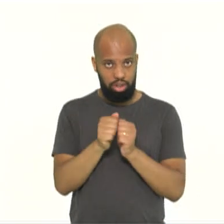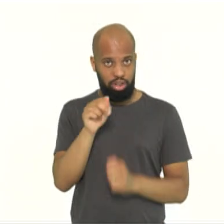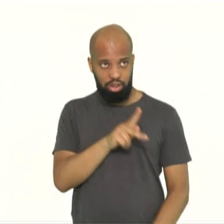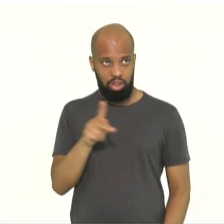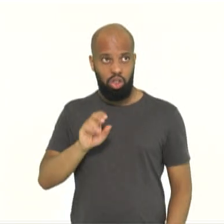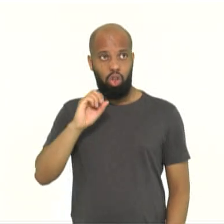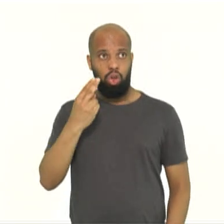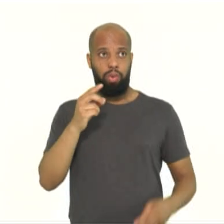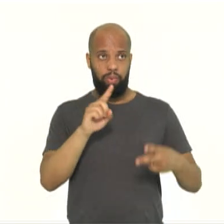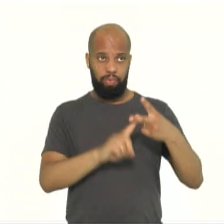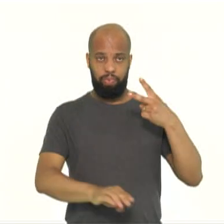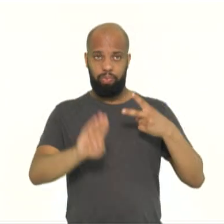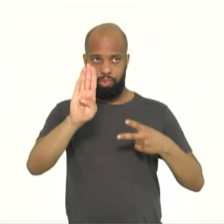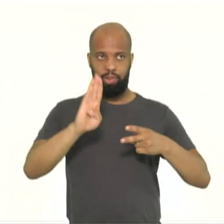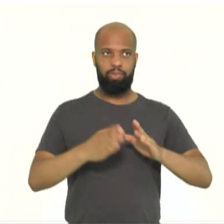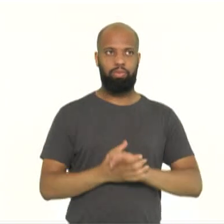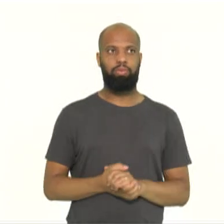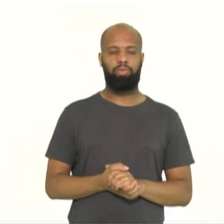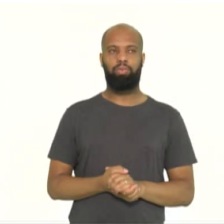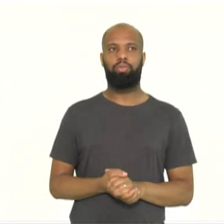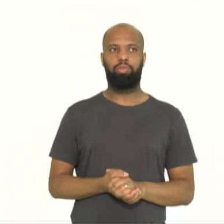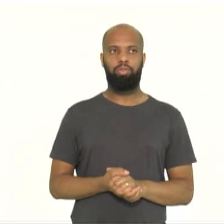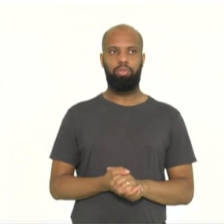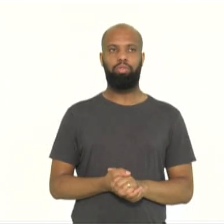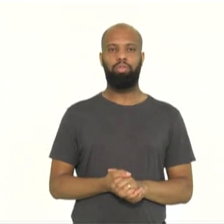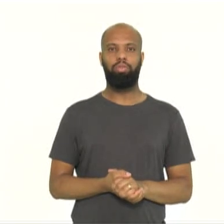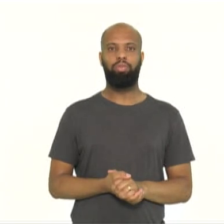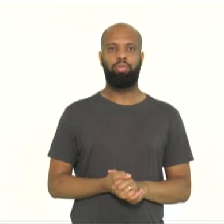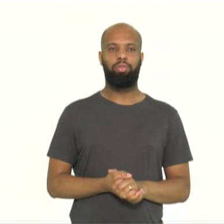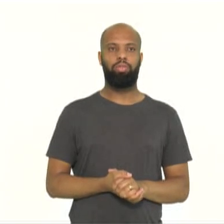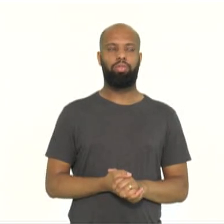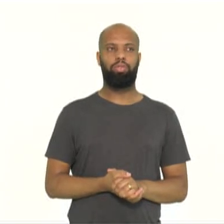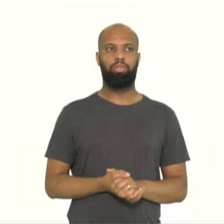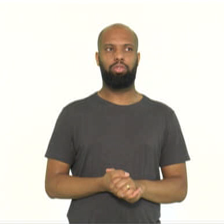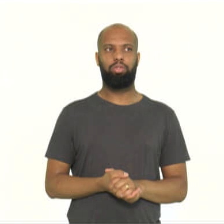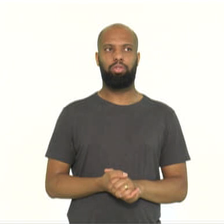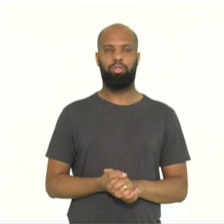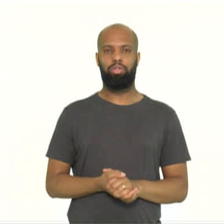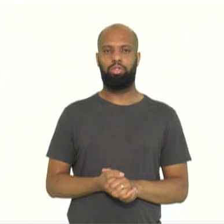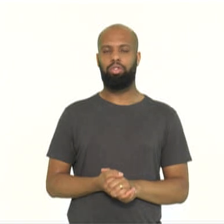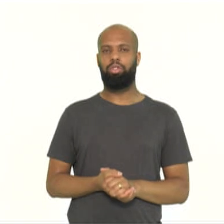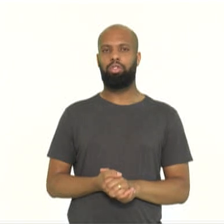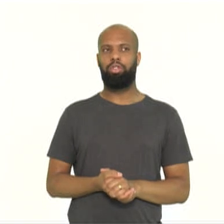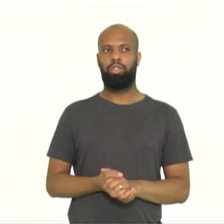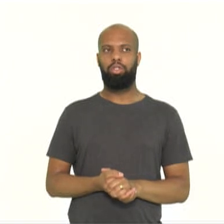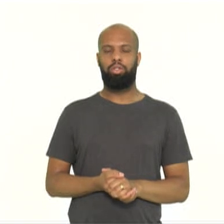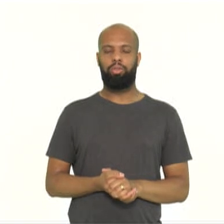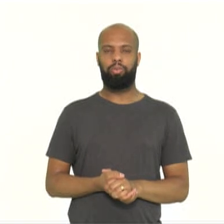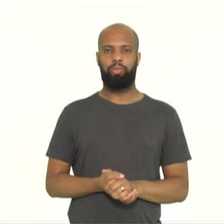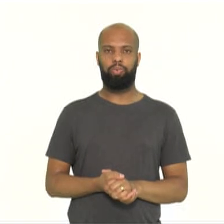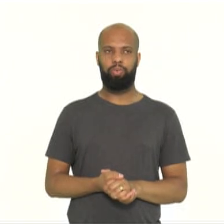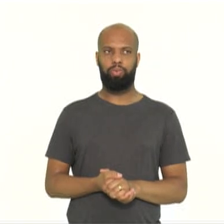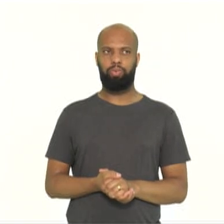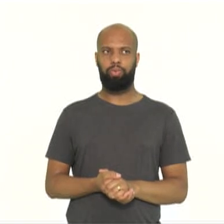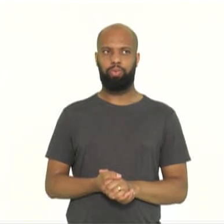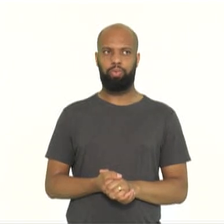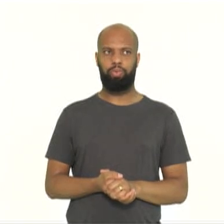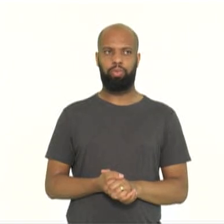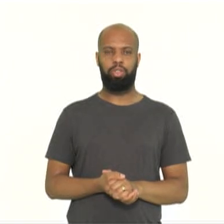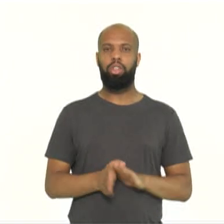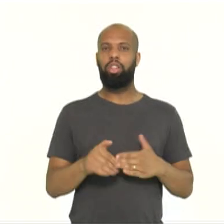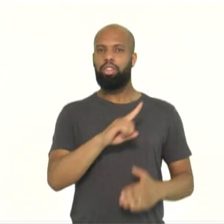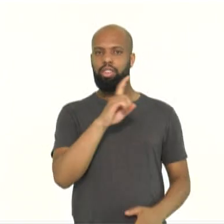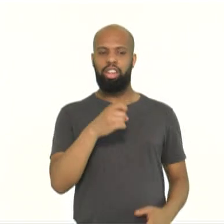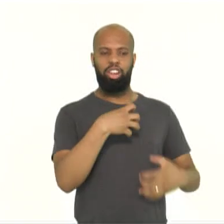Ou B, la entonação incrédula de Gaturro, pero por favor, ante la pergunta de Ágata, será